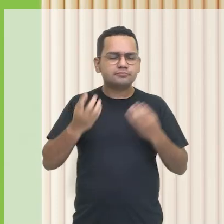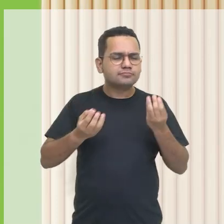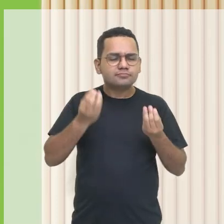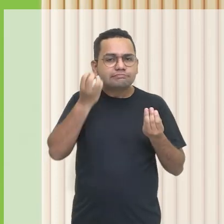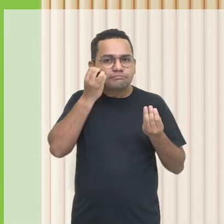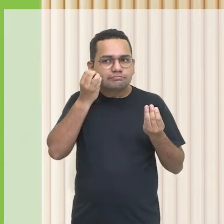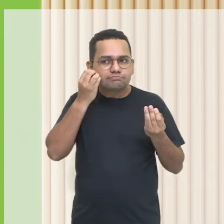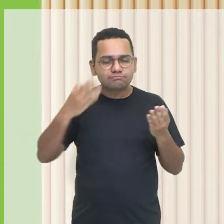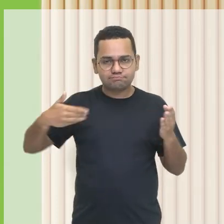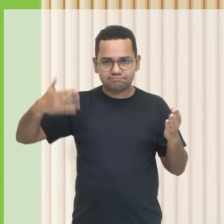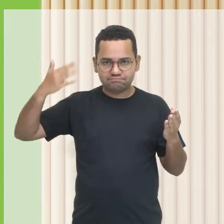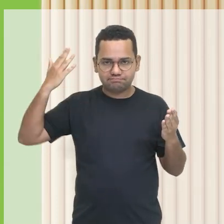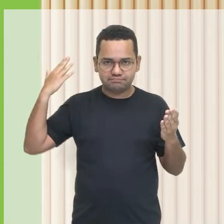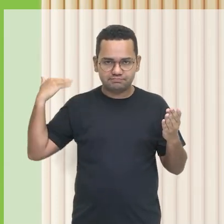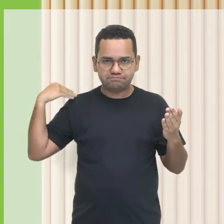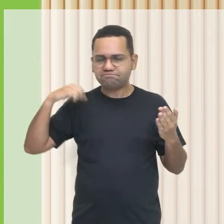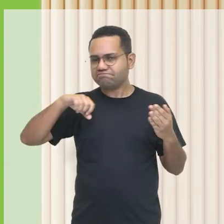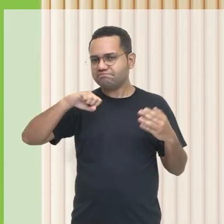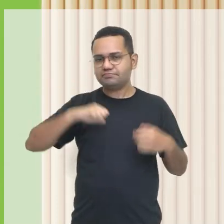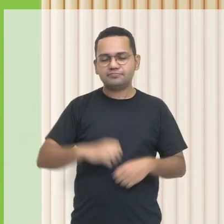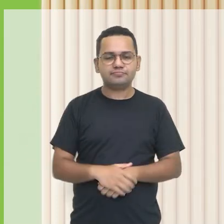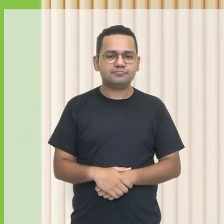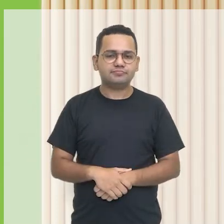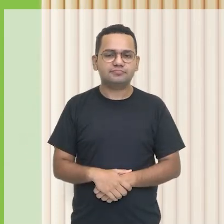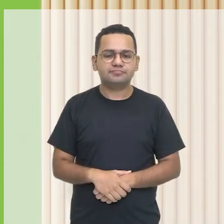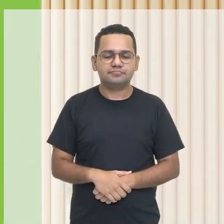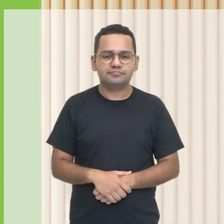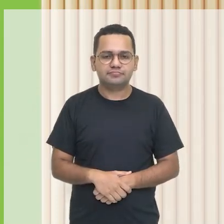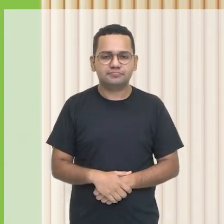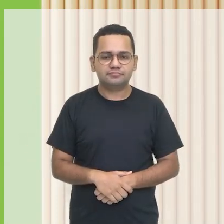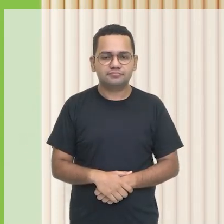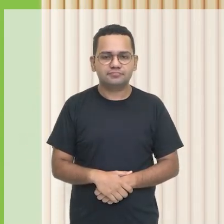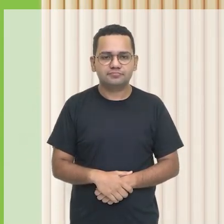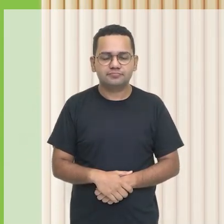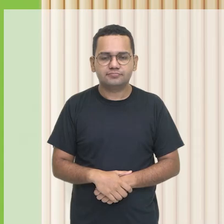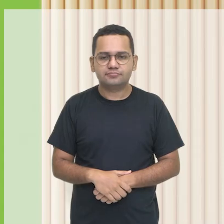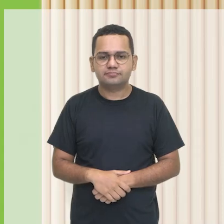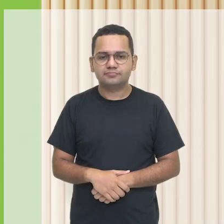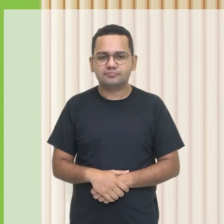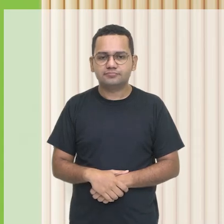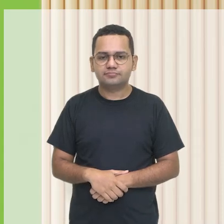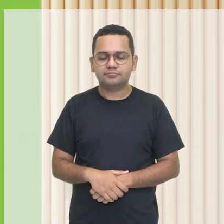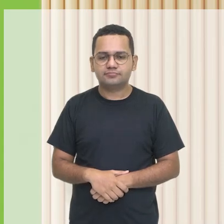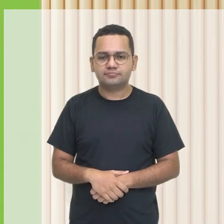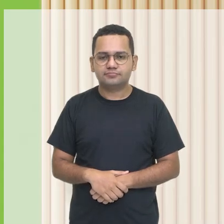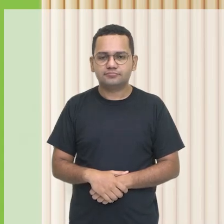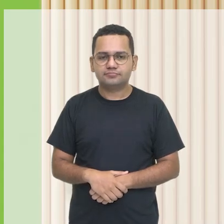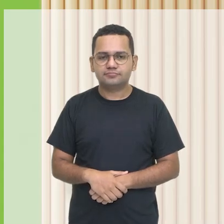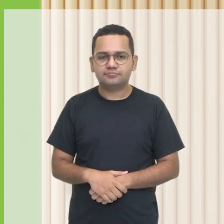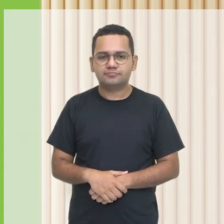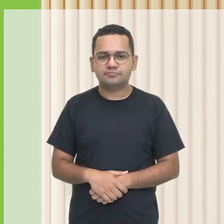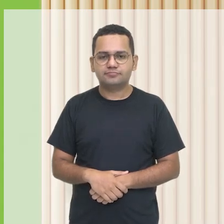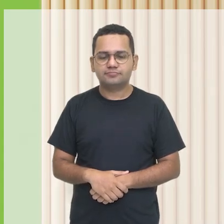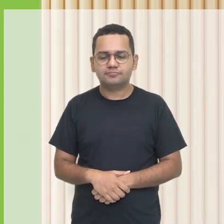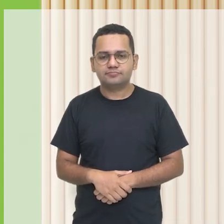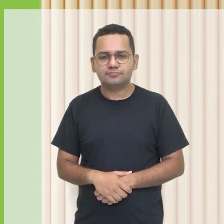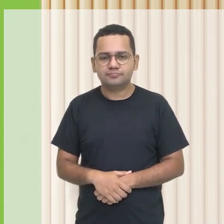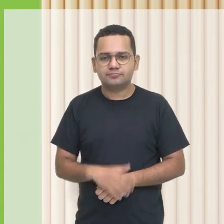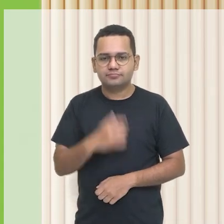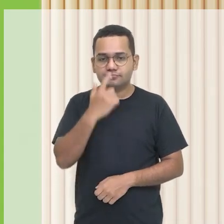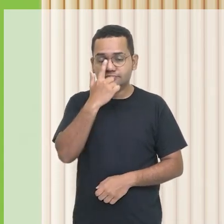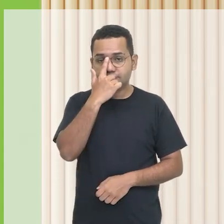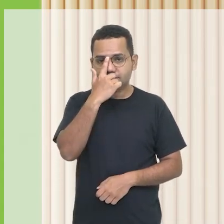era a atmosfera primitiva daquele momento, né? Então, naquele momento, quando a vida teria